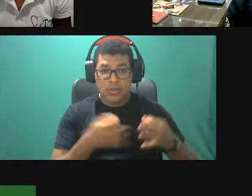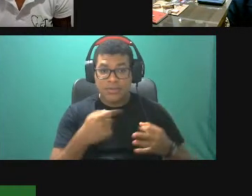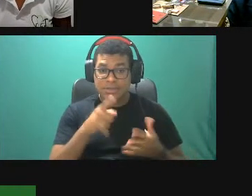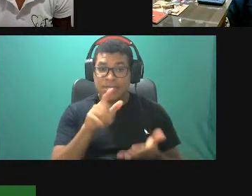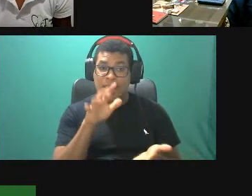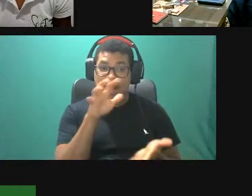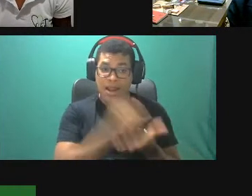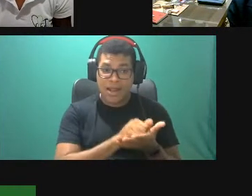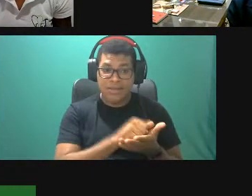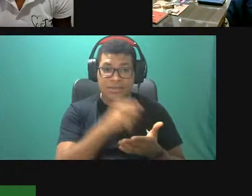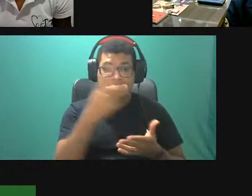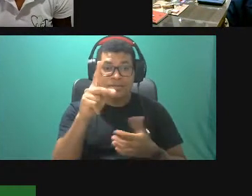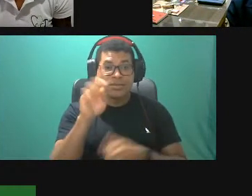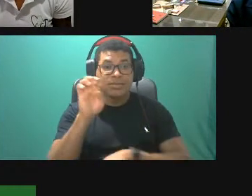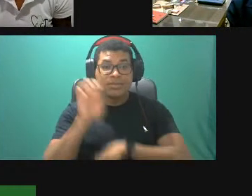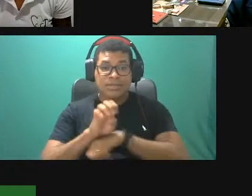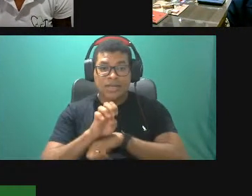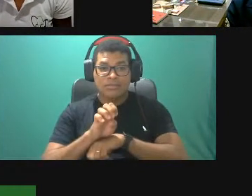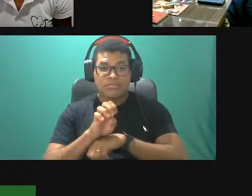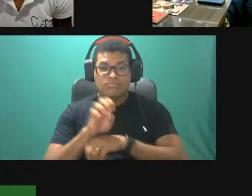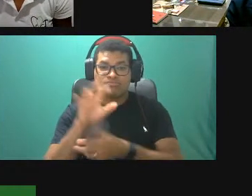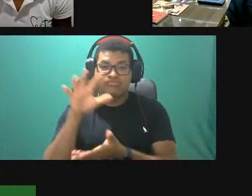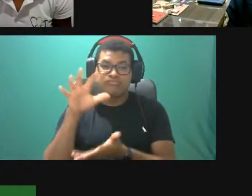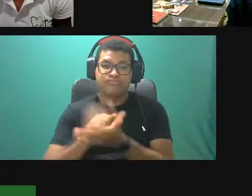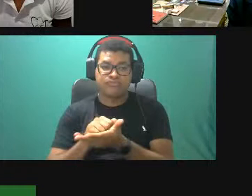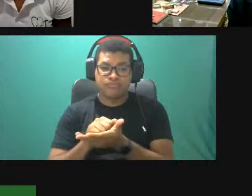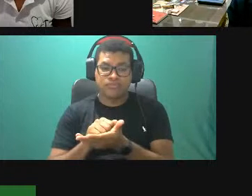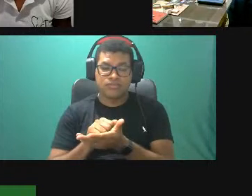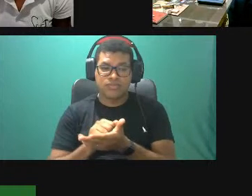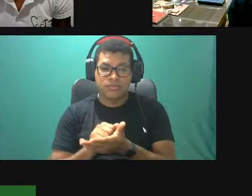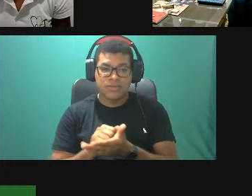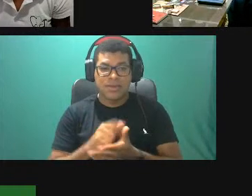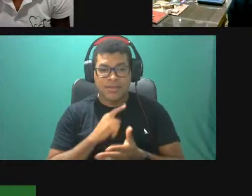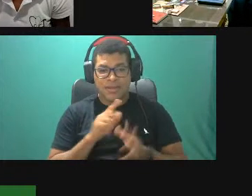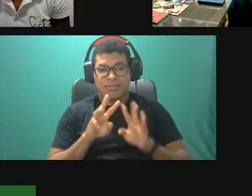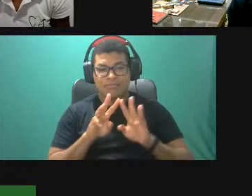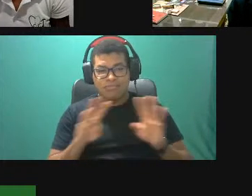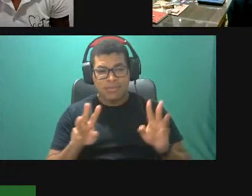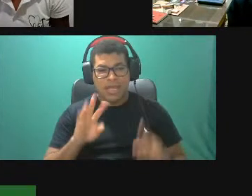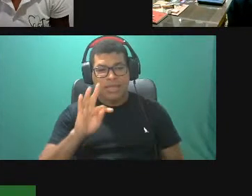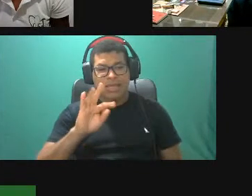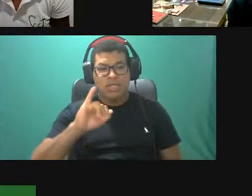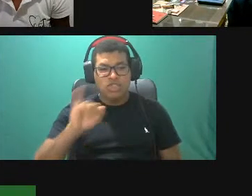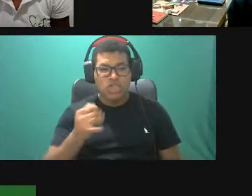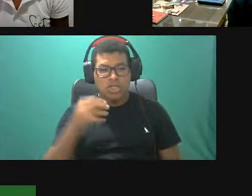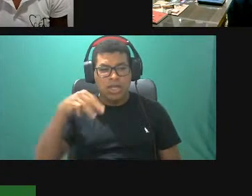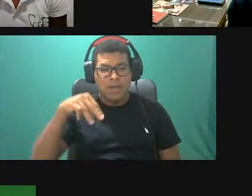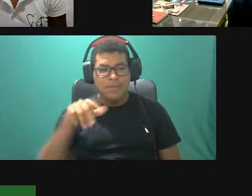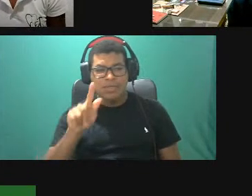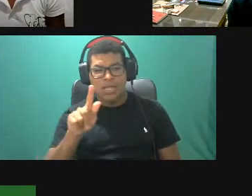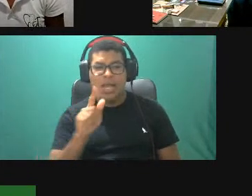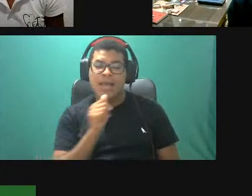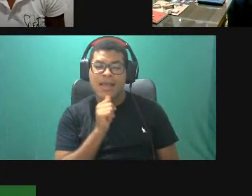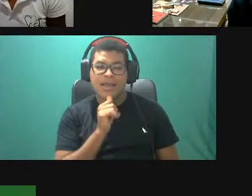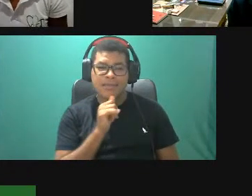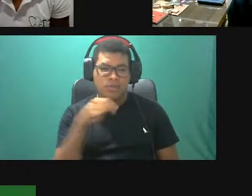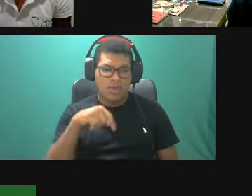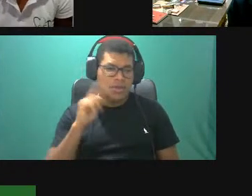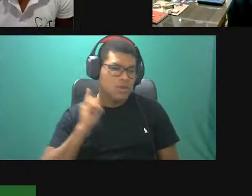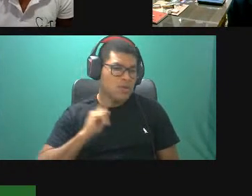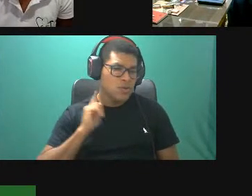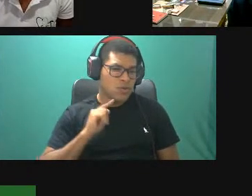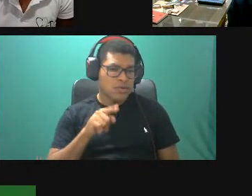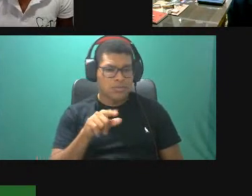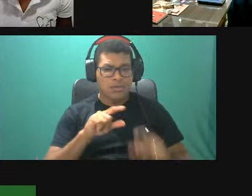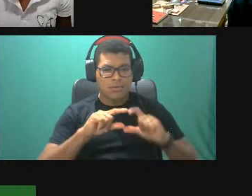teu estado. Tá? Então, existem, na página do TJMG, por exemplo, nós aqui de Minas Gerais, você consegue fazer o